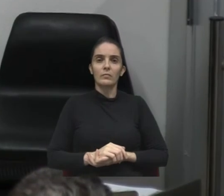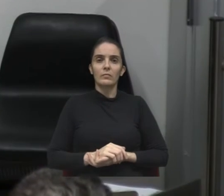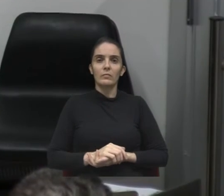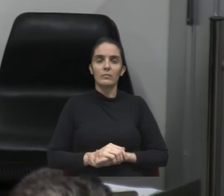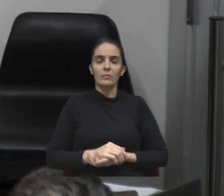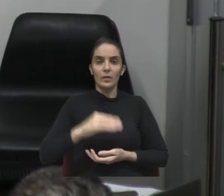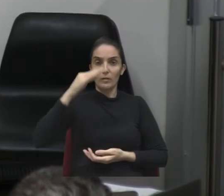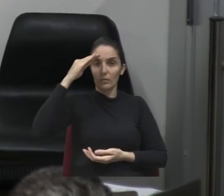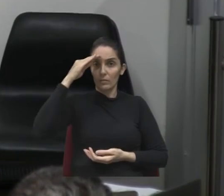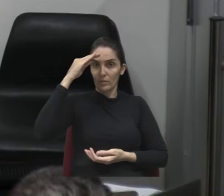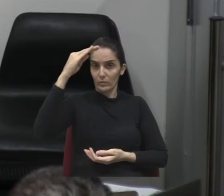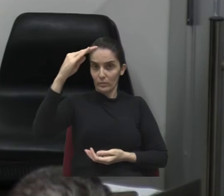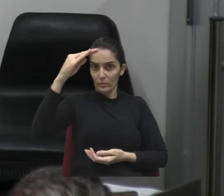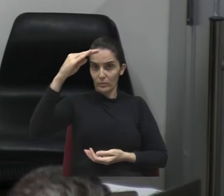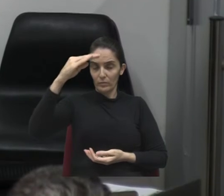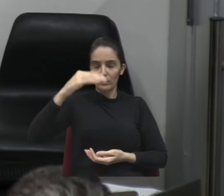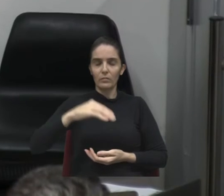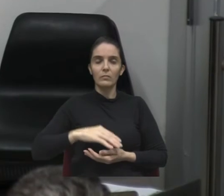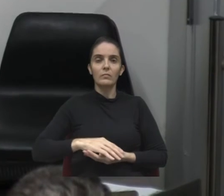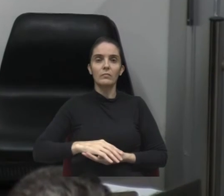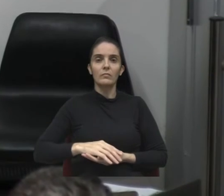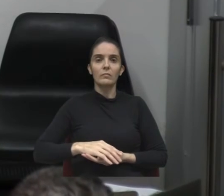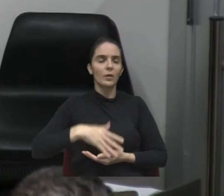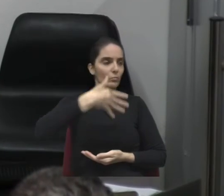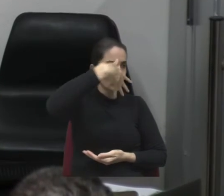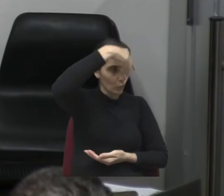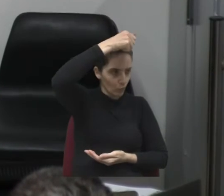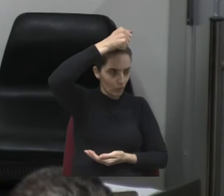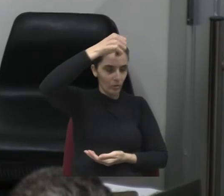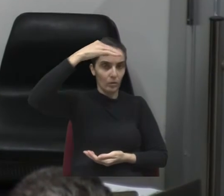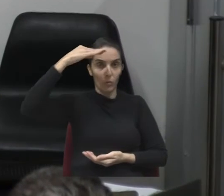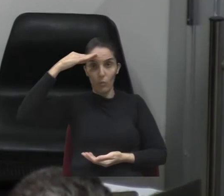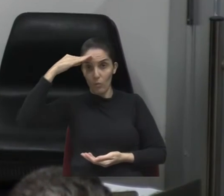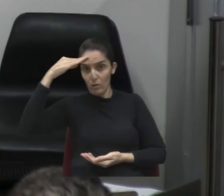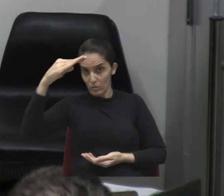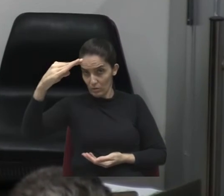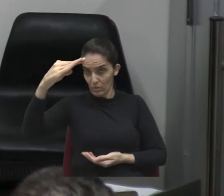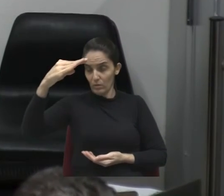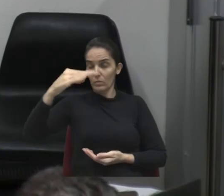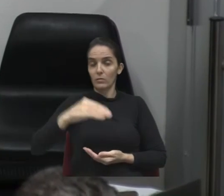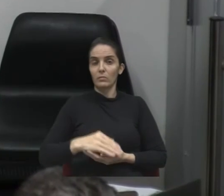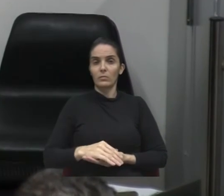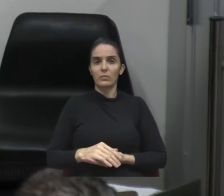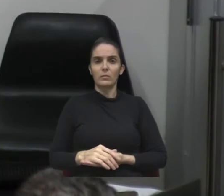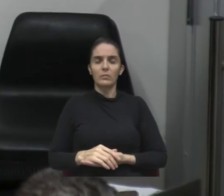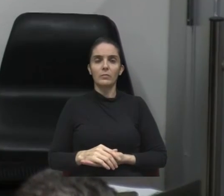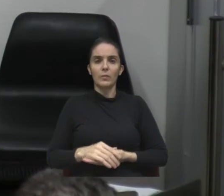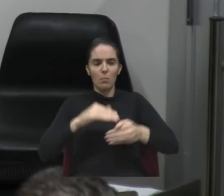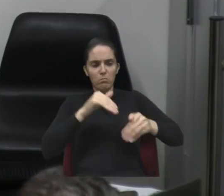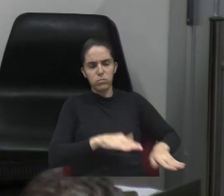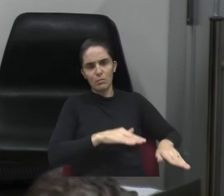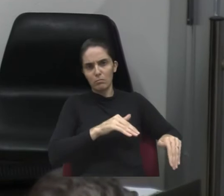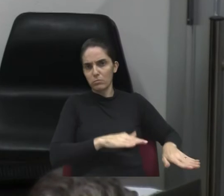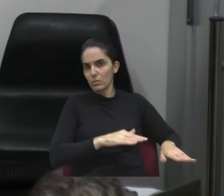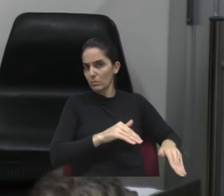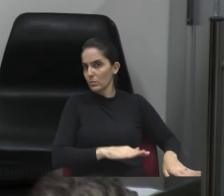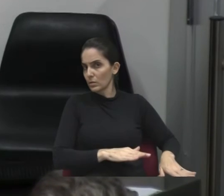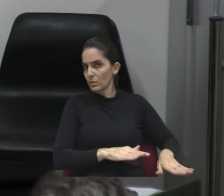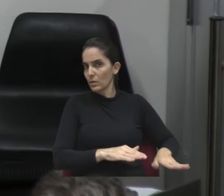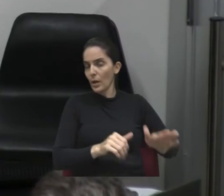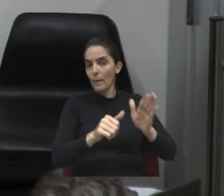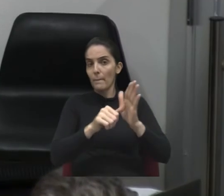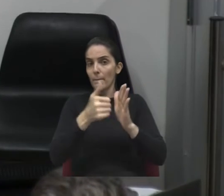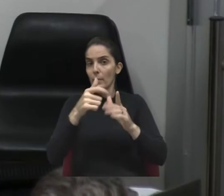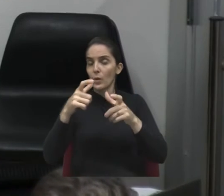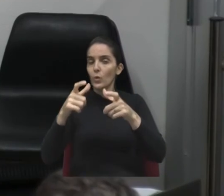Toninho, é interessante às vezes essa característica, né? O Exército, militarismo, mas é um lugar, é o primeiro lugar onde a gente aprende